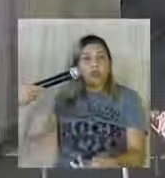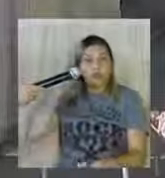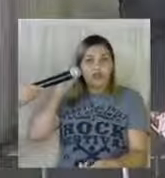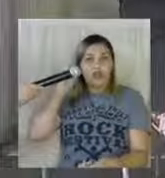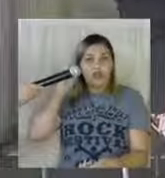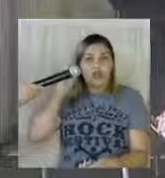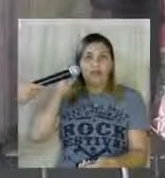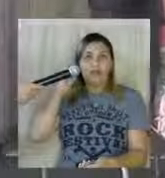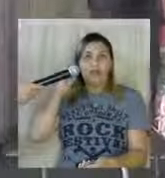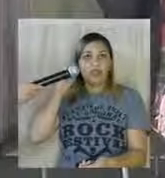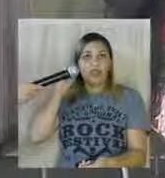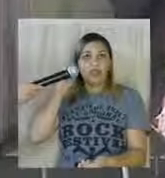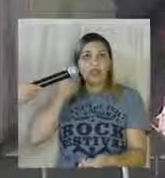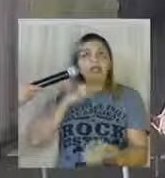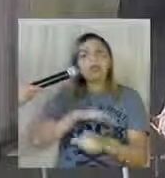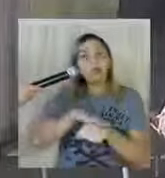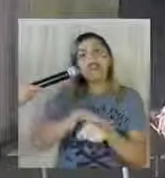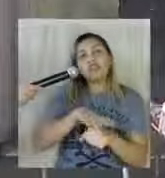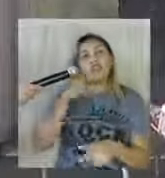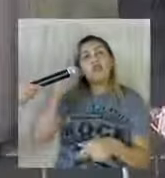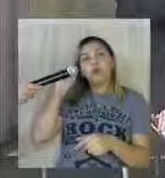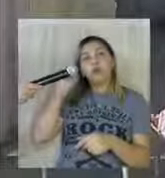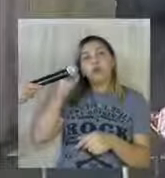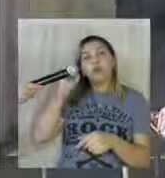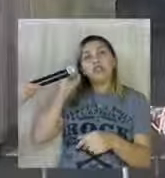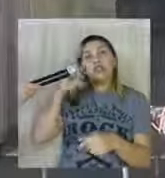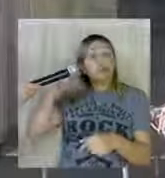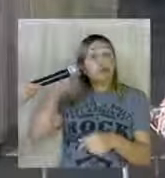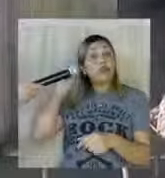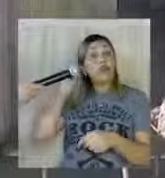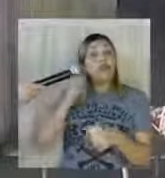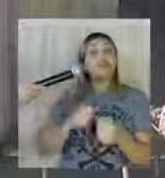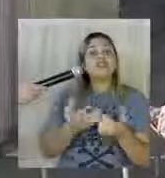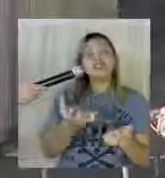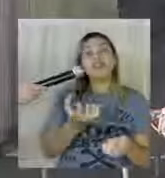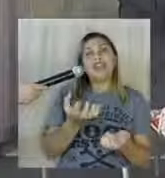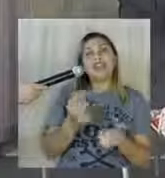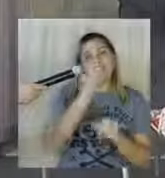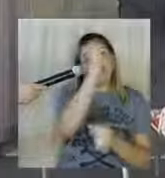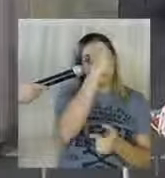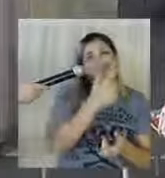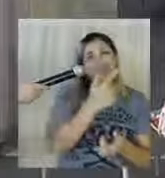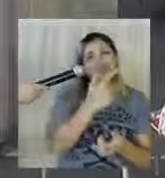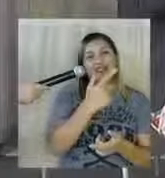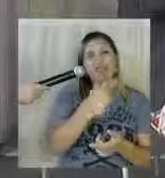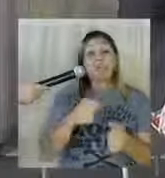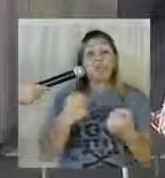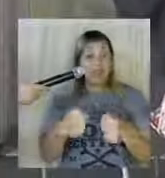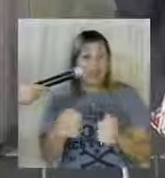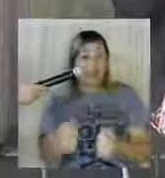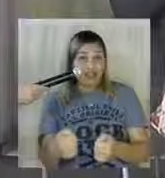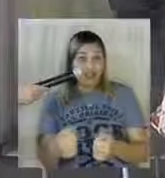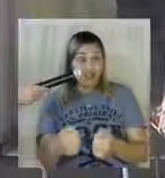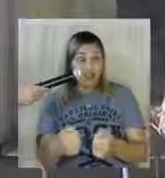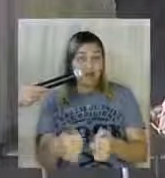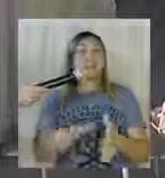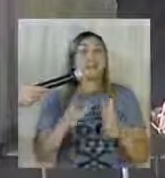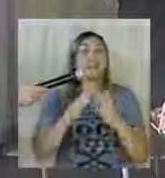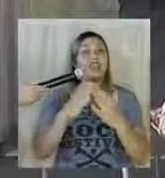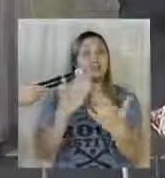de ouvintes, né? E conversar com ouvintes. E os ouvintes, eles querem aprender. Mas é